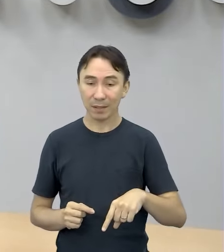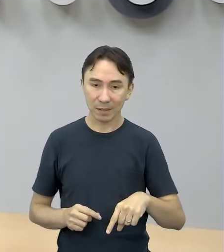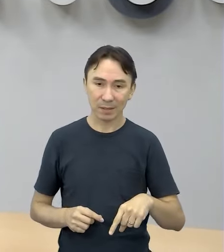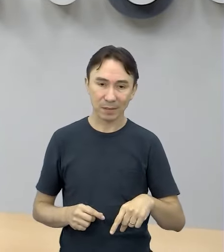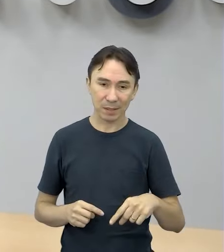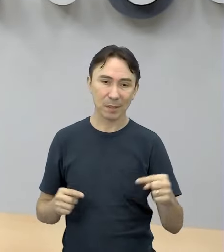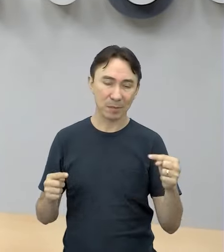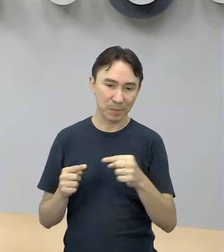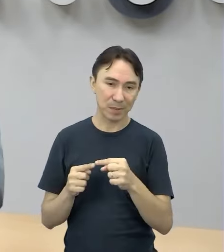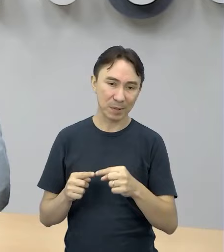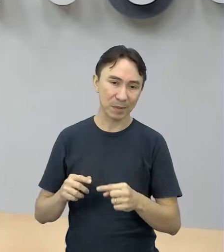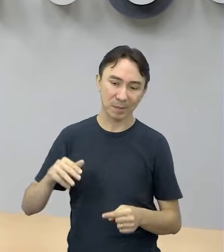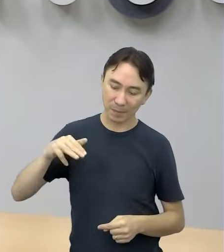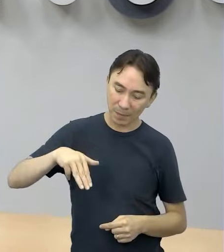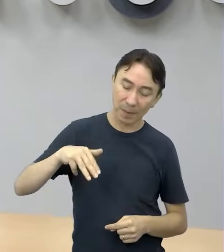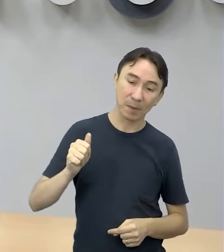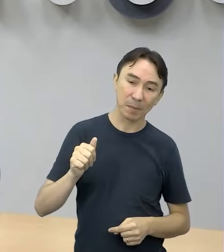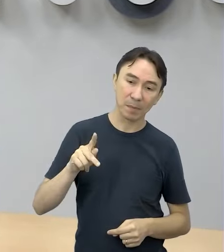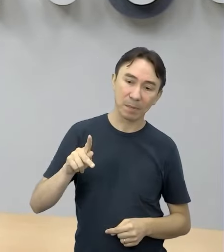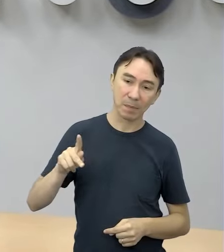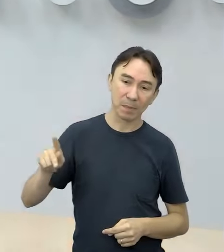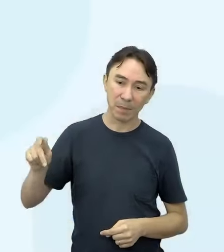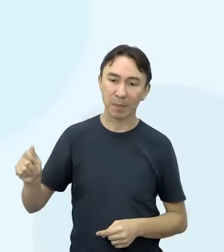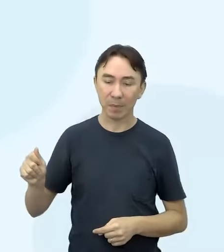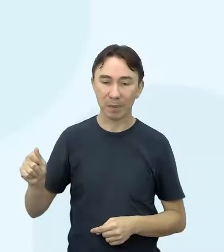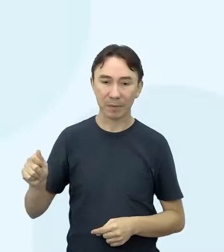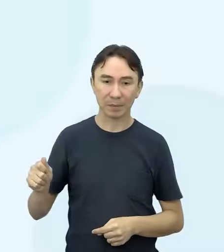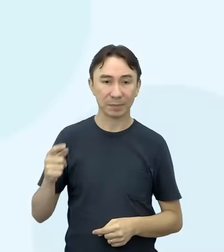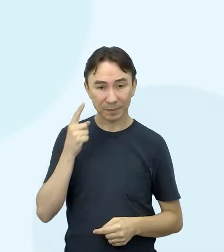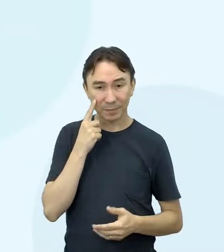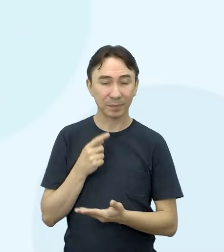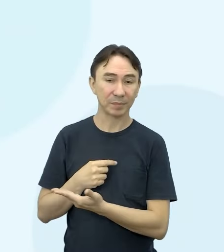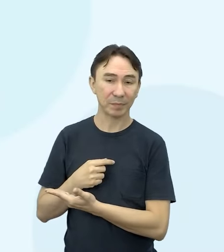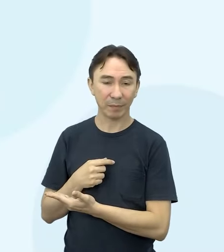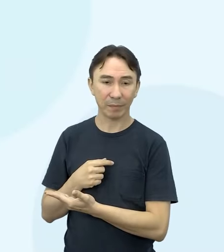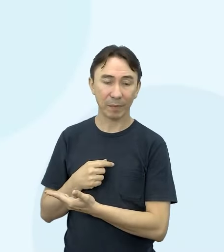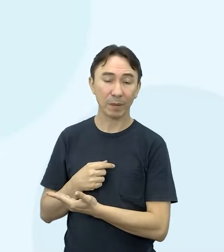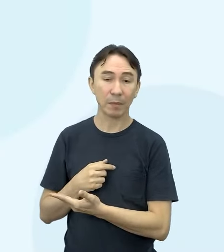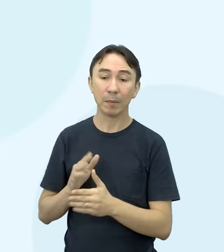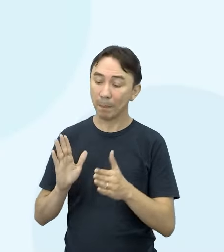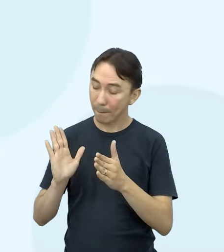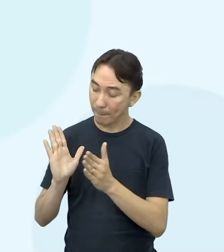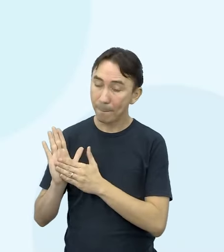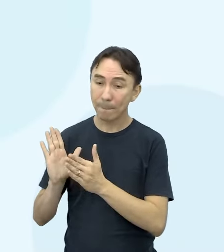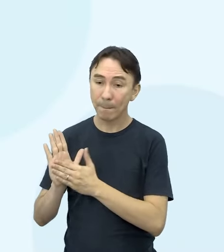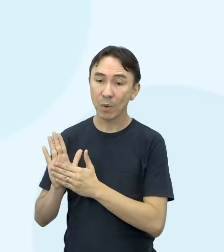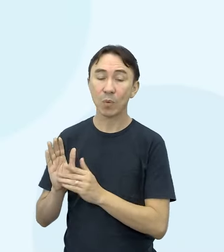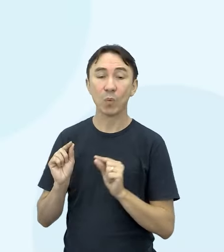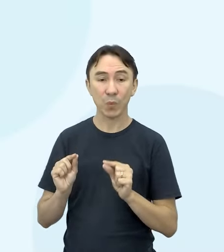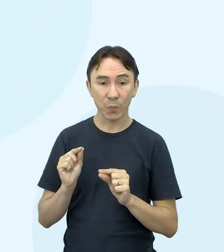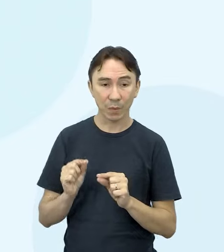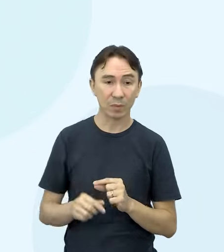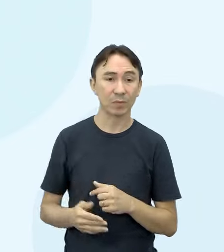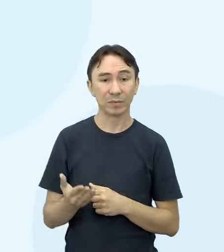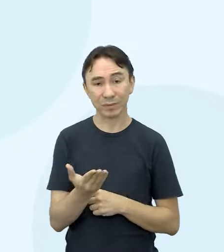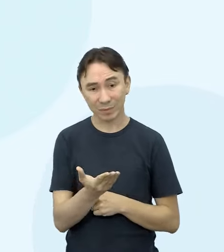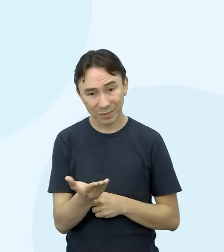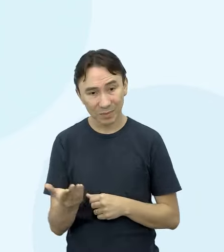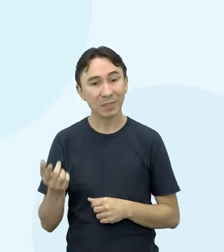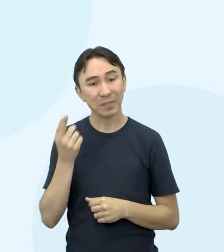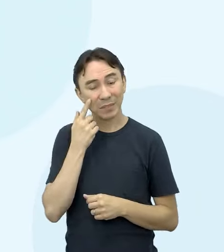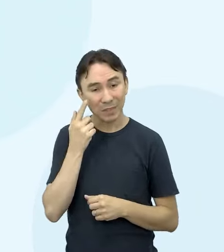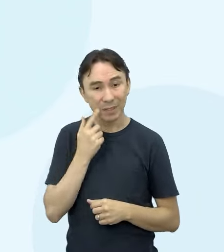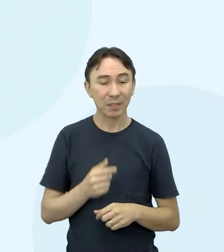Vocês estão vendo aí na tela a capinha do mapa. Então qual que é a nossa proposta, né? Debater sobre as possíveis integrações entre